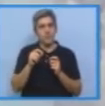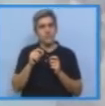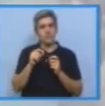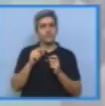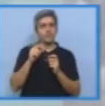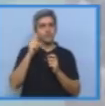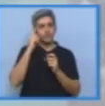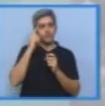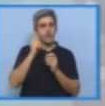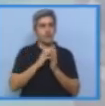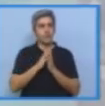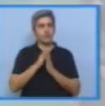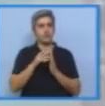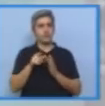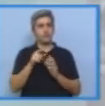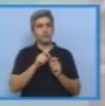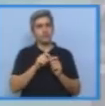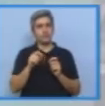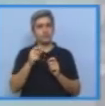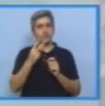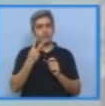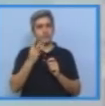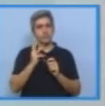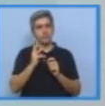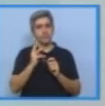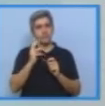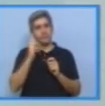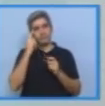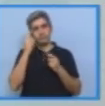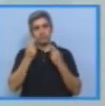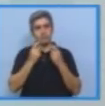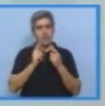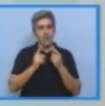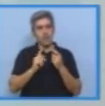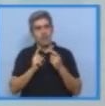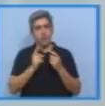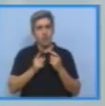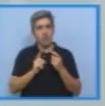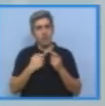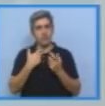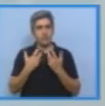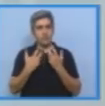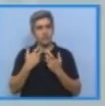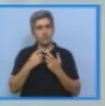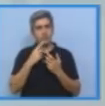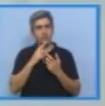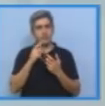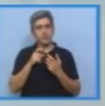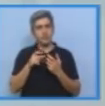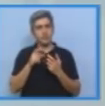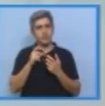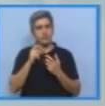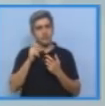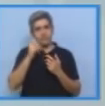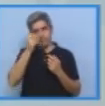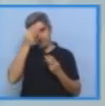E aproveitei de certa forma aquele período de 2, 3 anos para maturar essa questão e fui percebendo que essa pergunta não saía